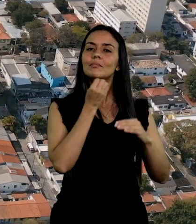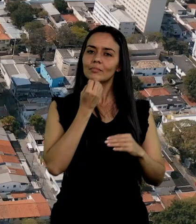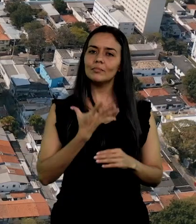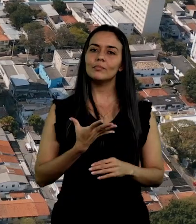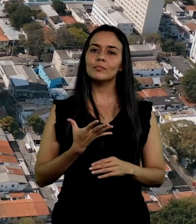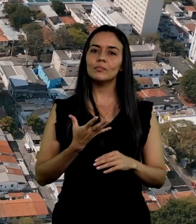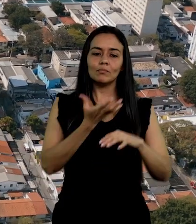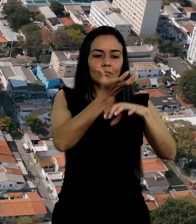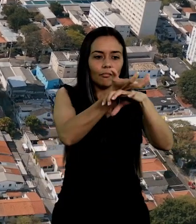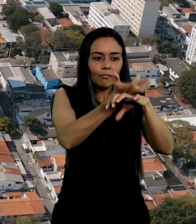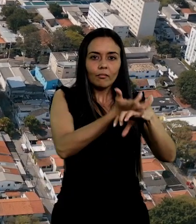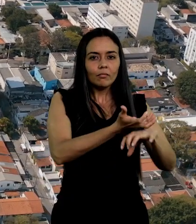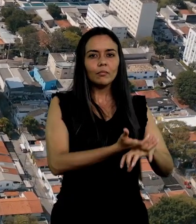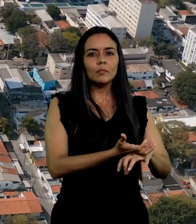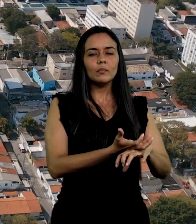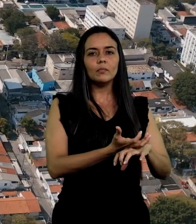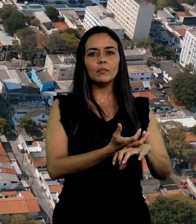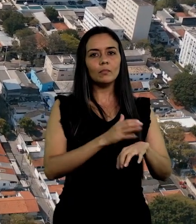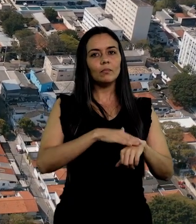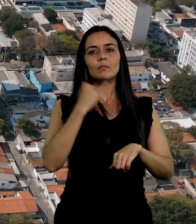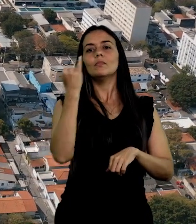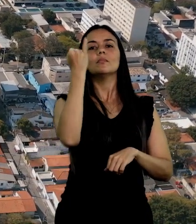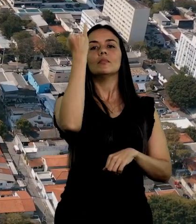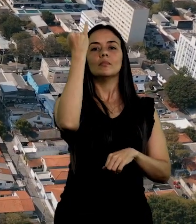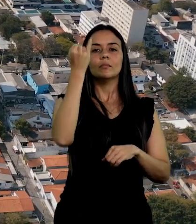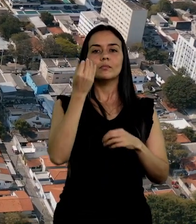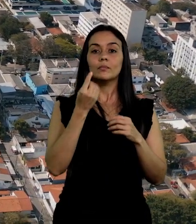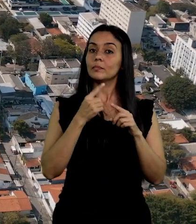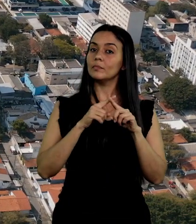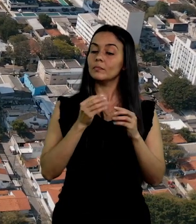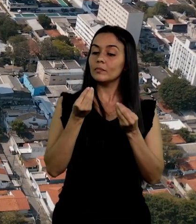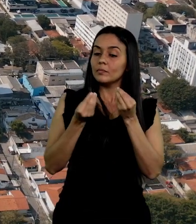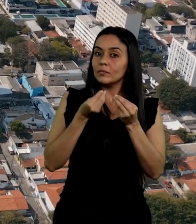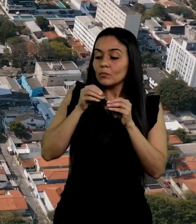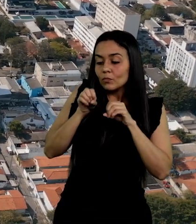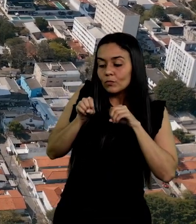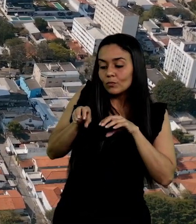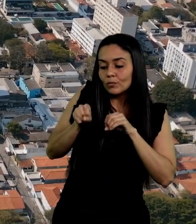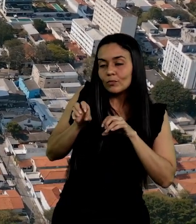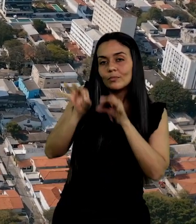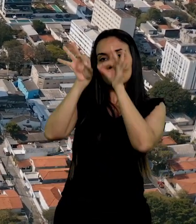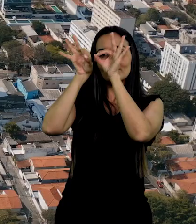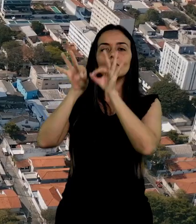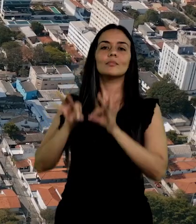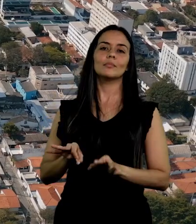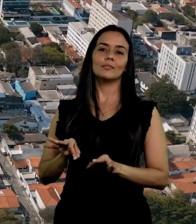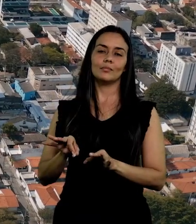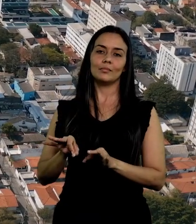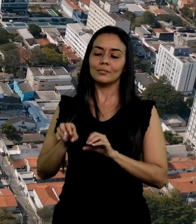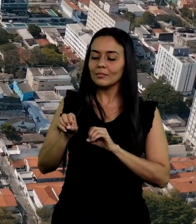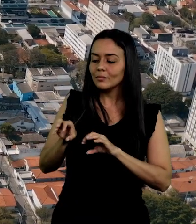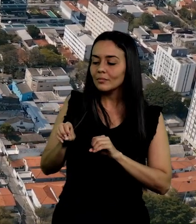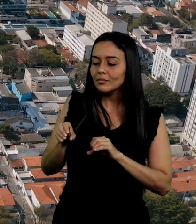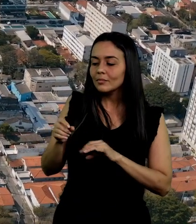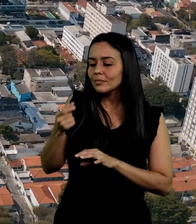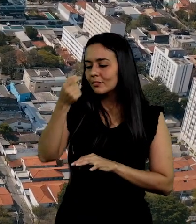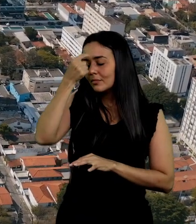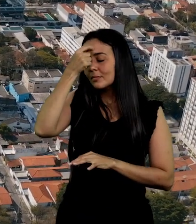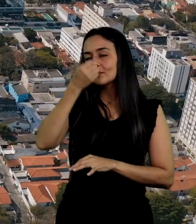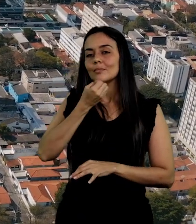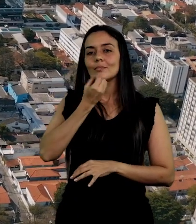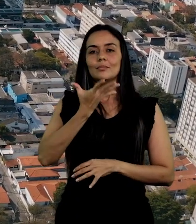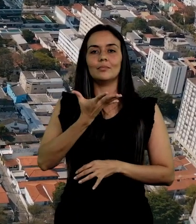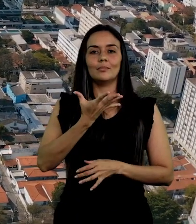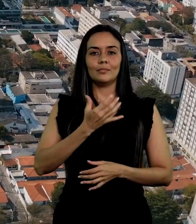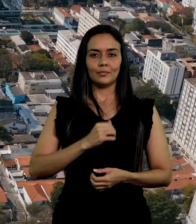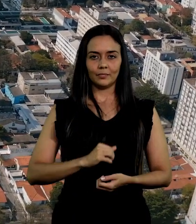mas é principalmente metodologia, como trabalhar com os conteúdos do conhecimento sistematizado.